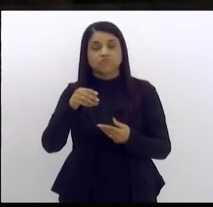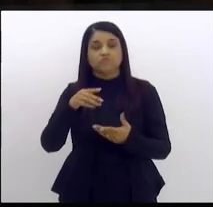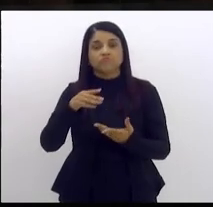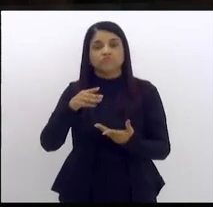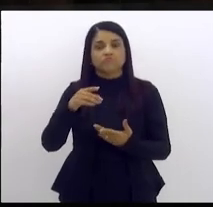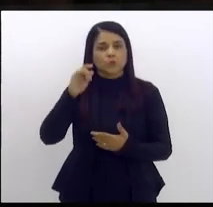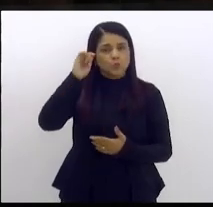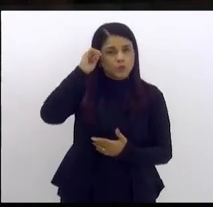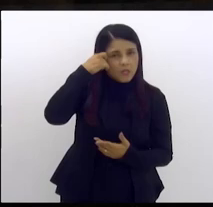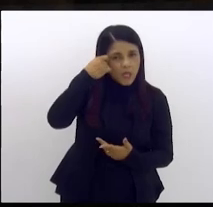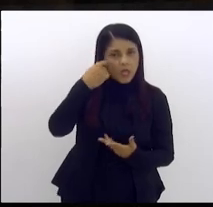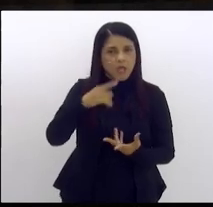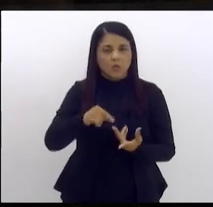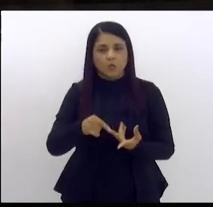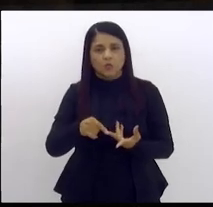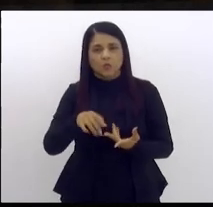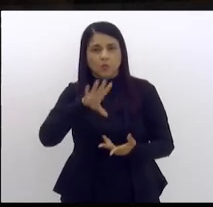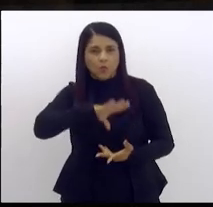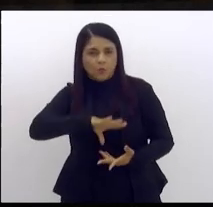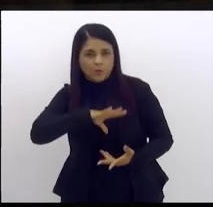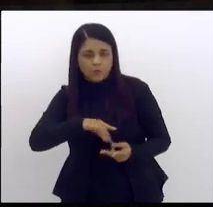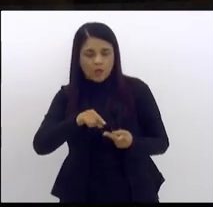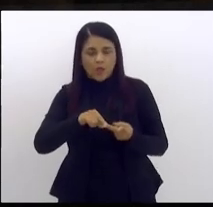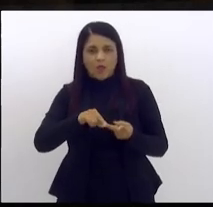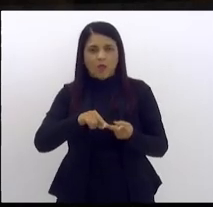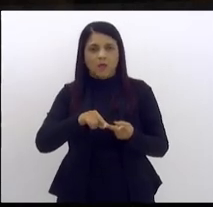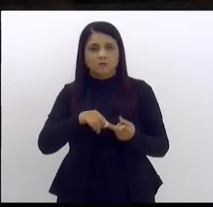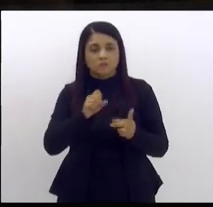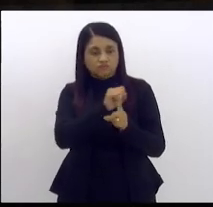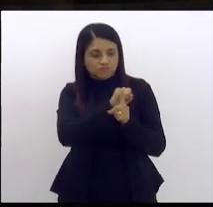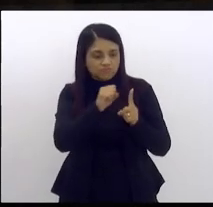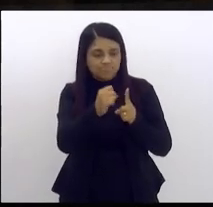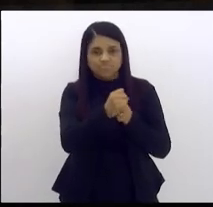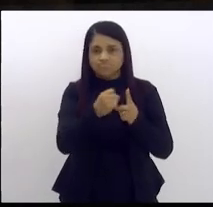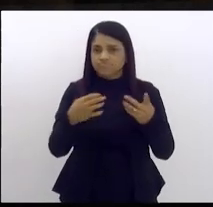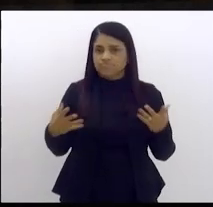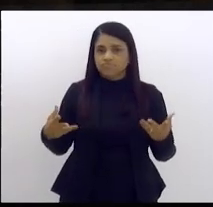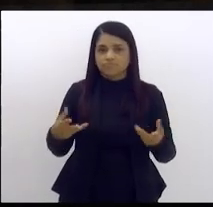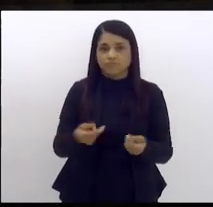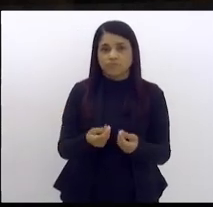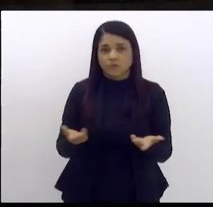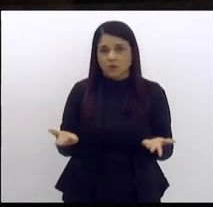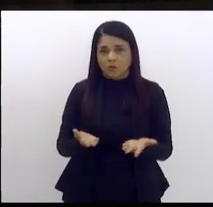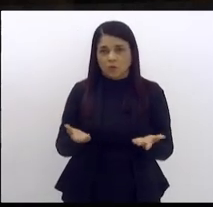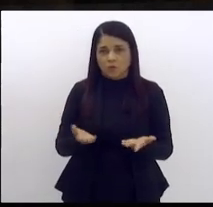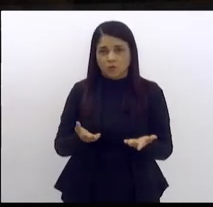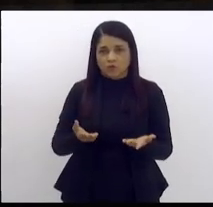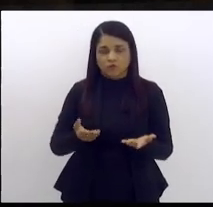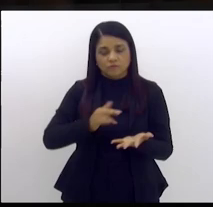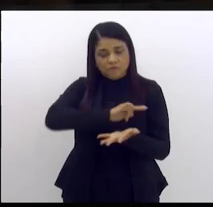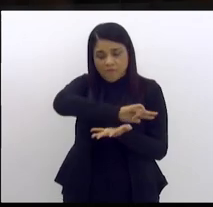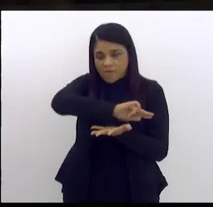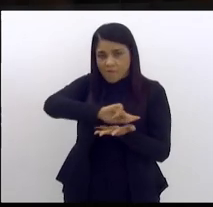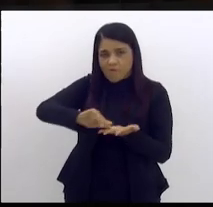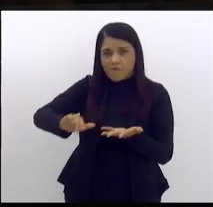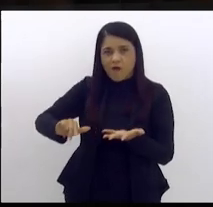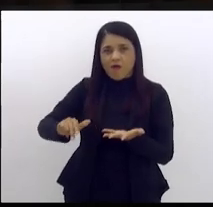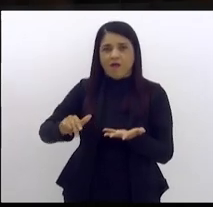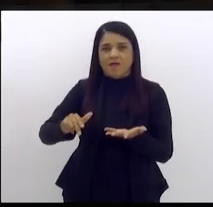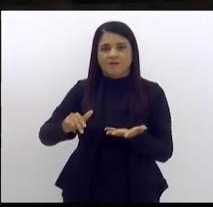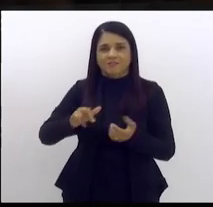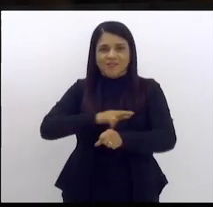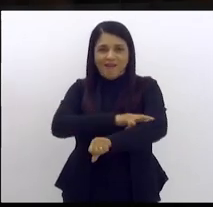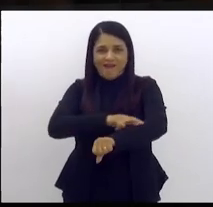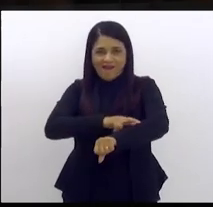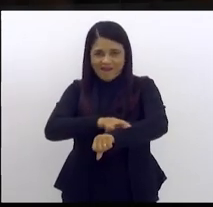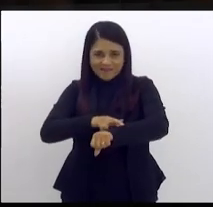resultou essa eh sociedade extraordinária que tem de todos os matizes você não viu